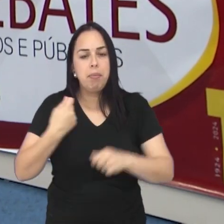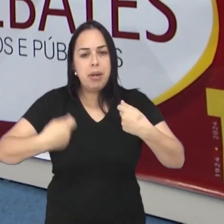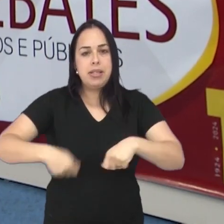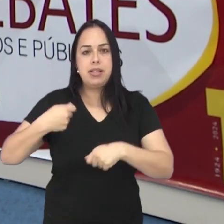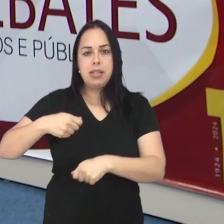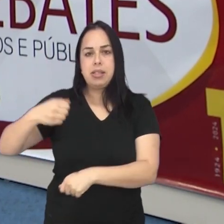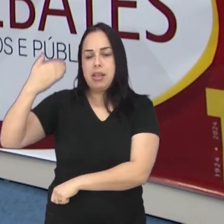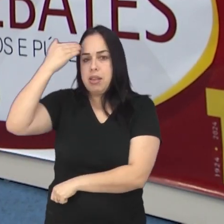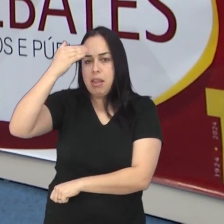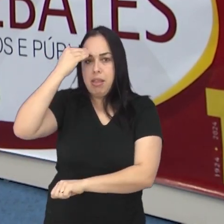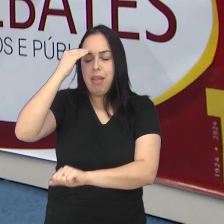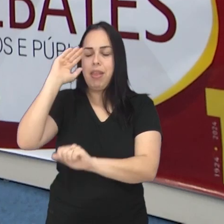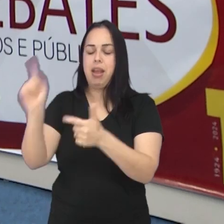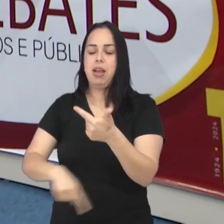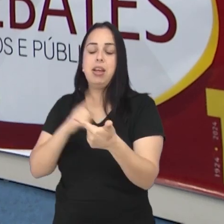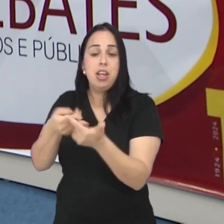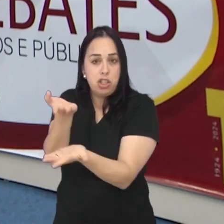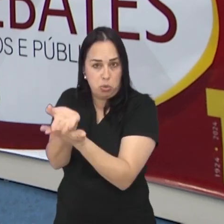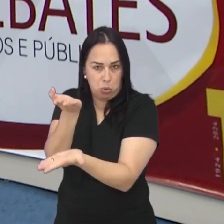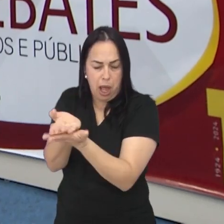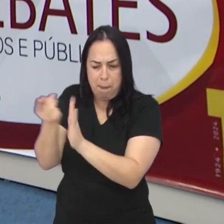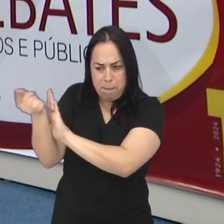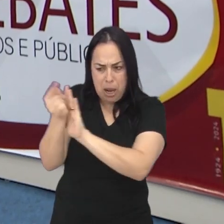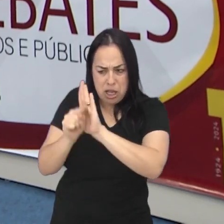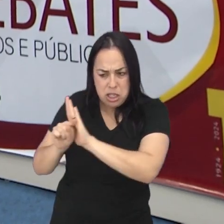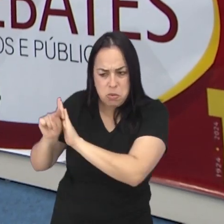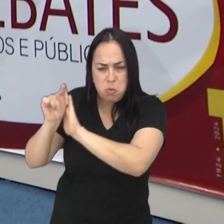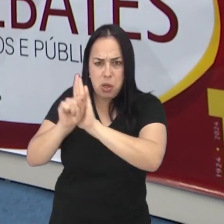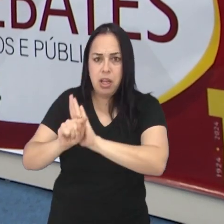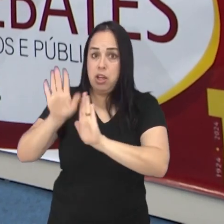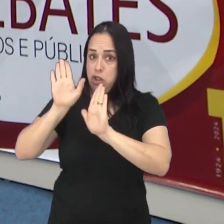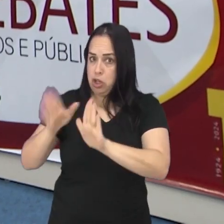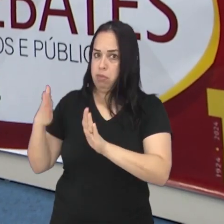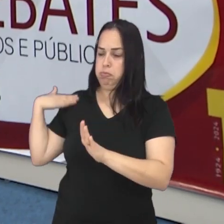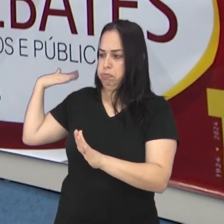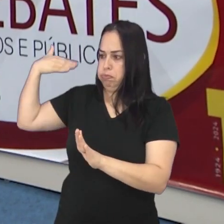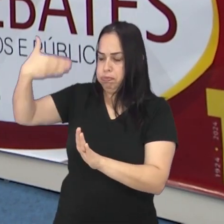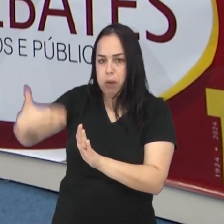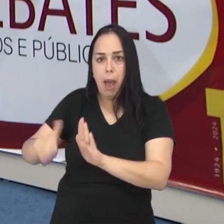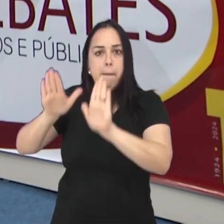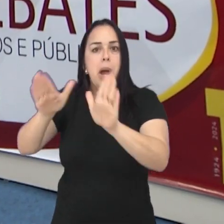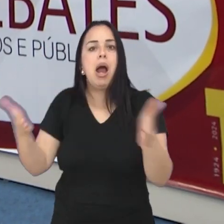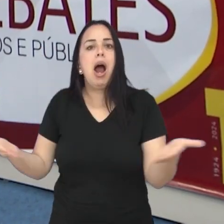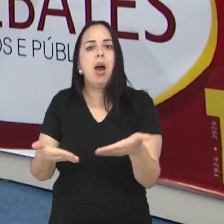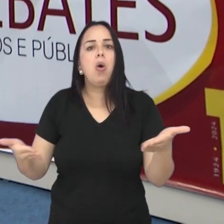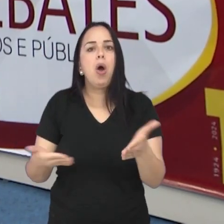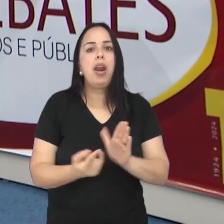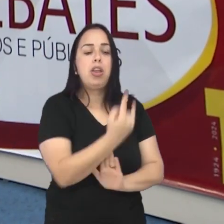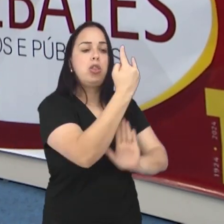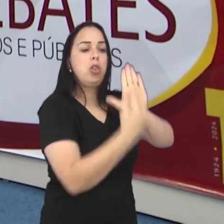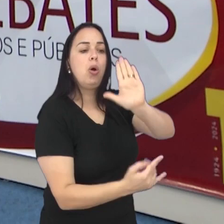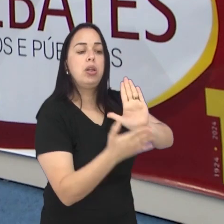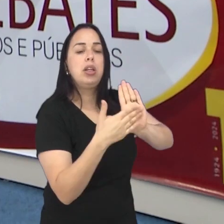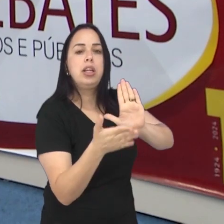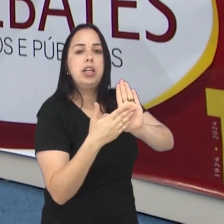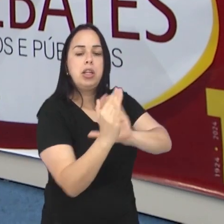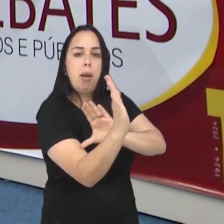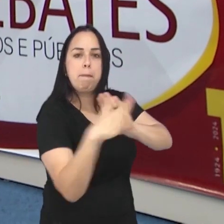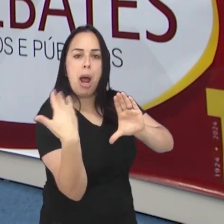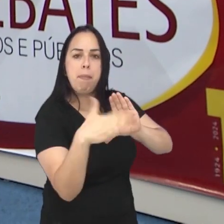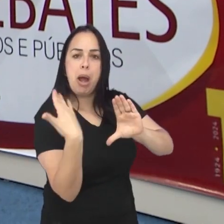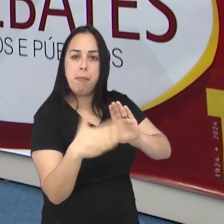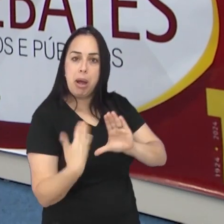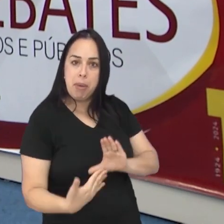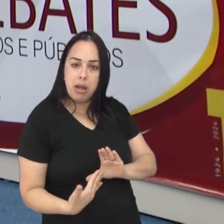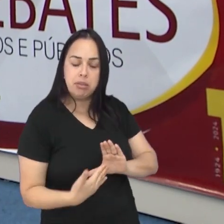nós precisamos nos atualizar, estudar, fazer estudos, já fazemos isso há bastante tempo e agora apreciar todos esses